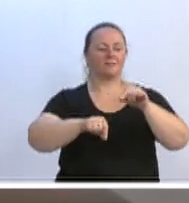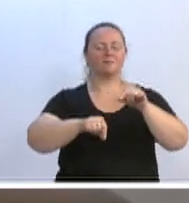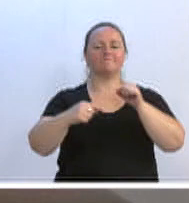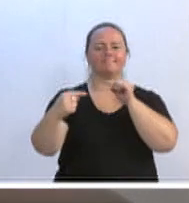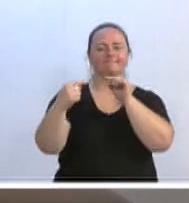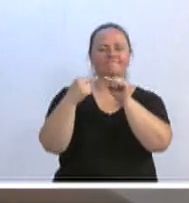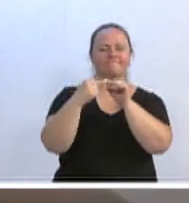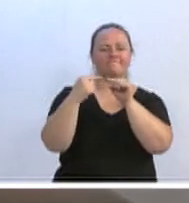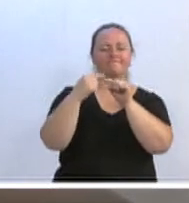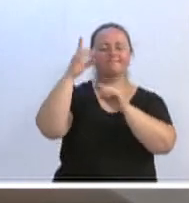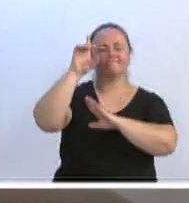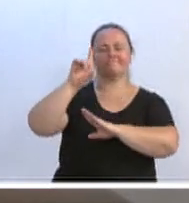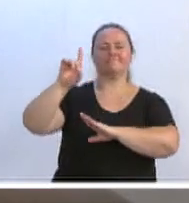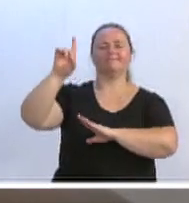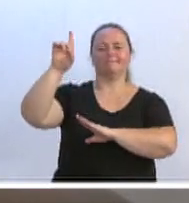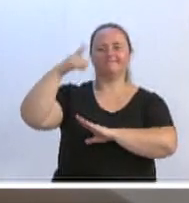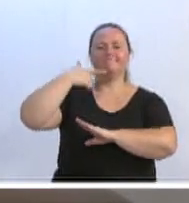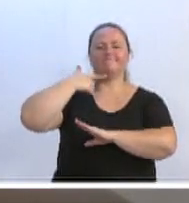Deus Pai,